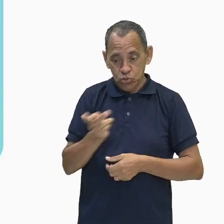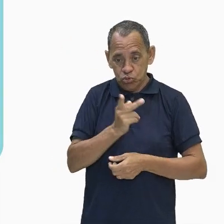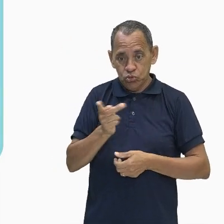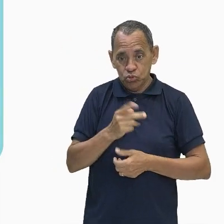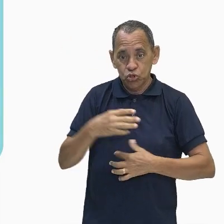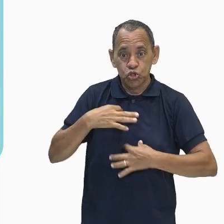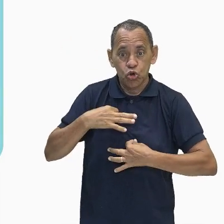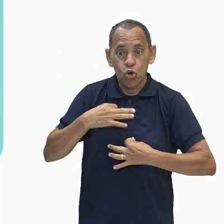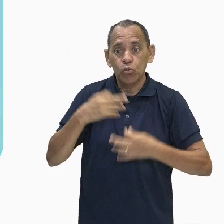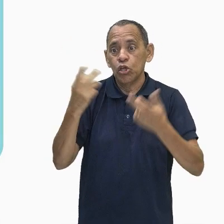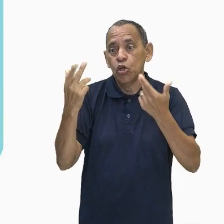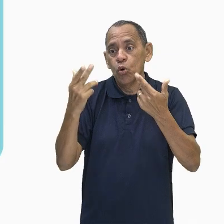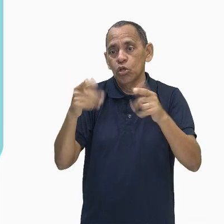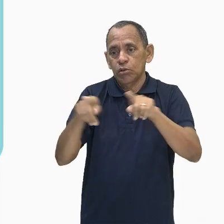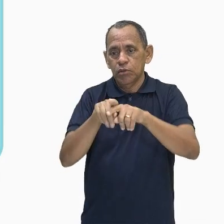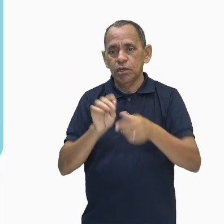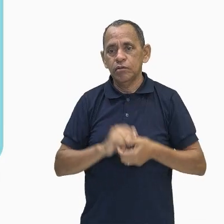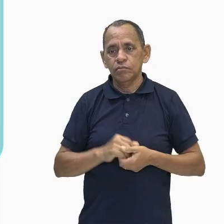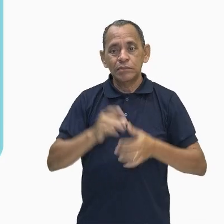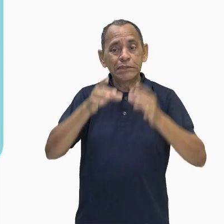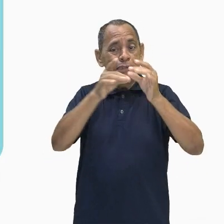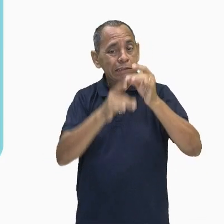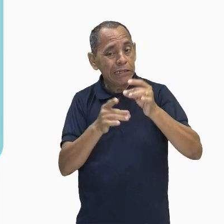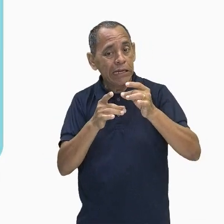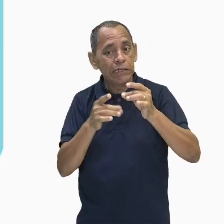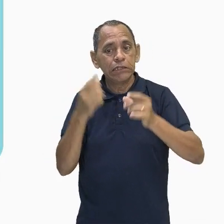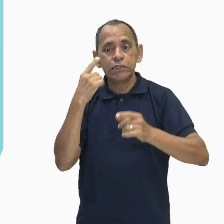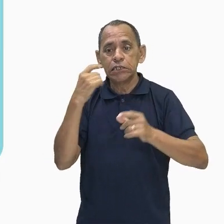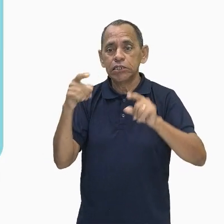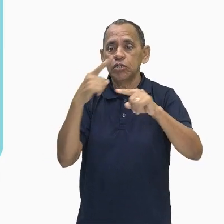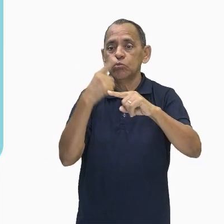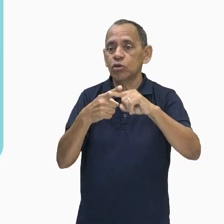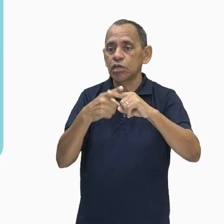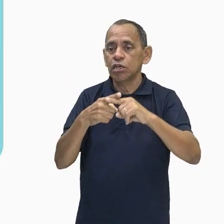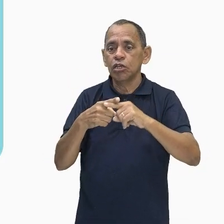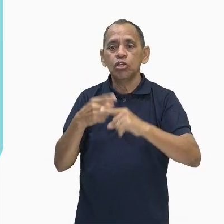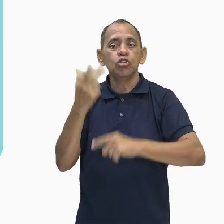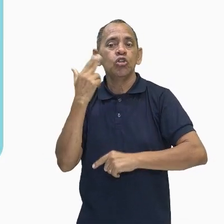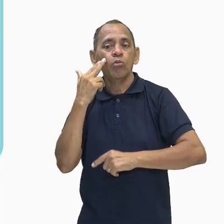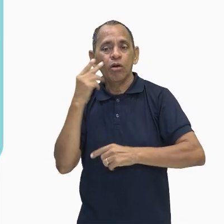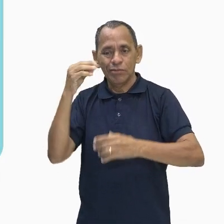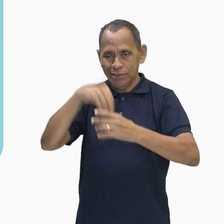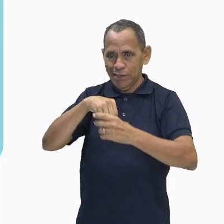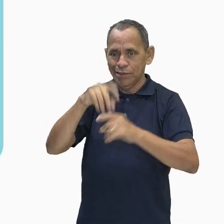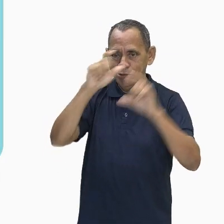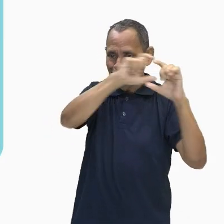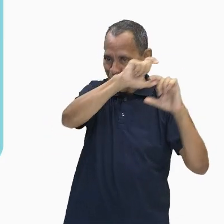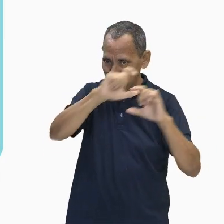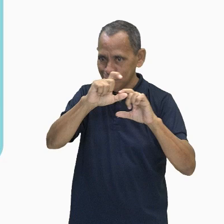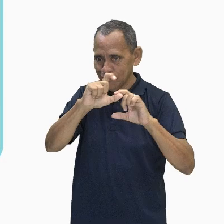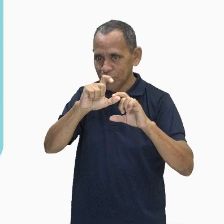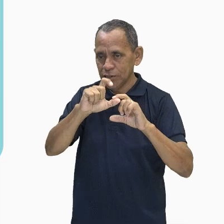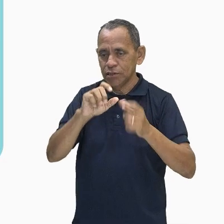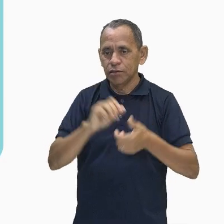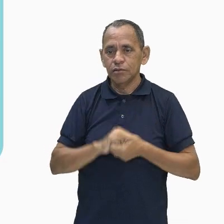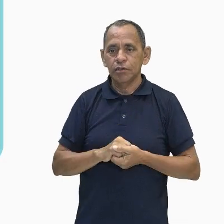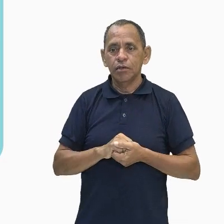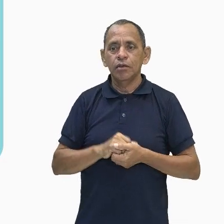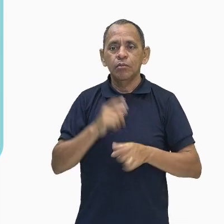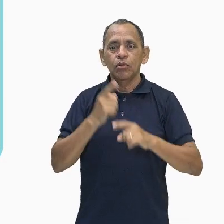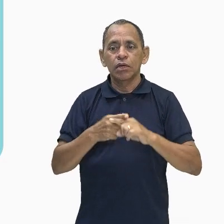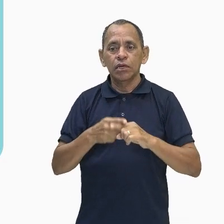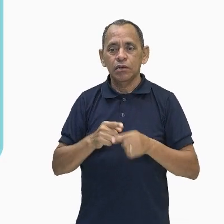Esse detalhe é bem interessante porque isso é comum nas histórias em quadrinhos, mesmo que passe bastante tempo, bastante